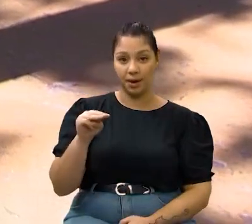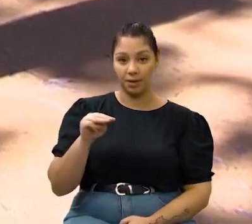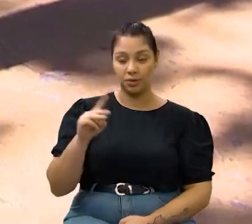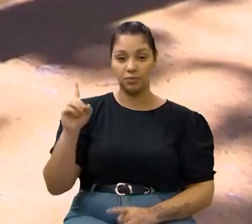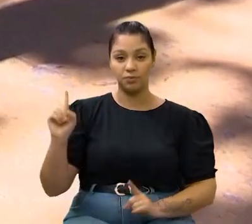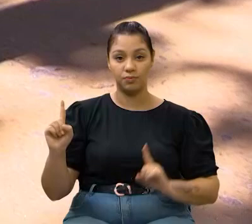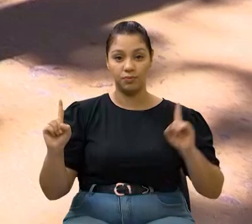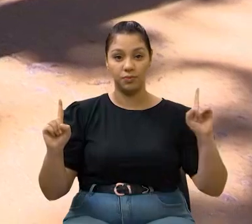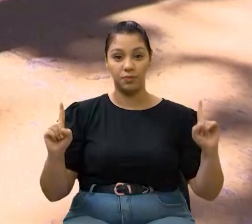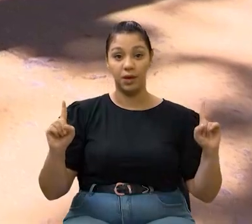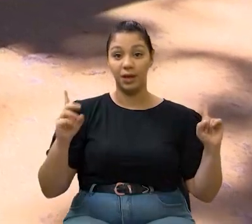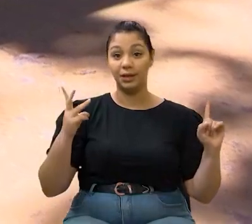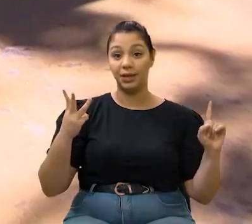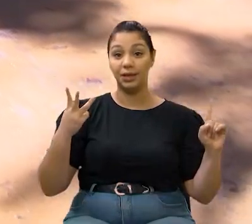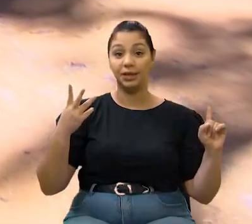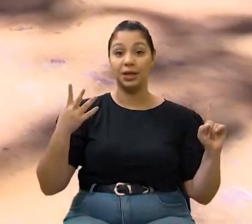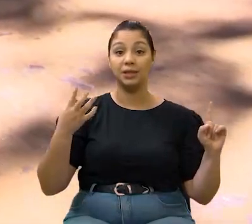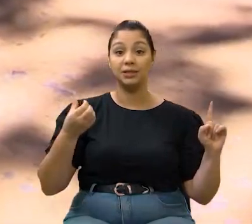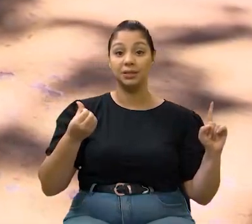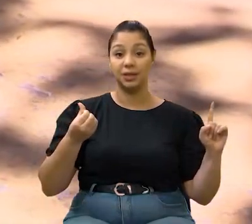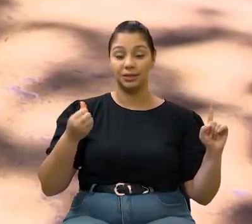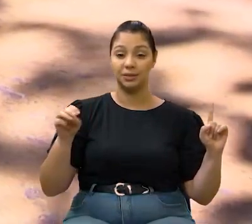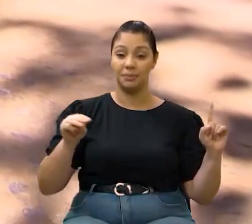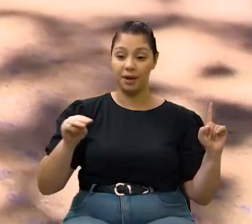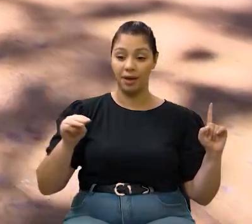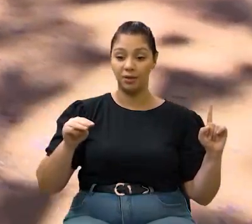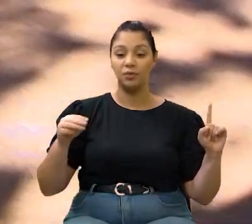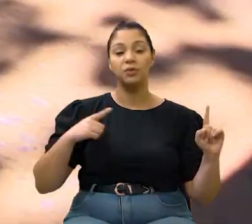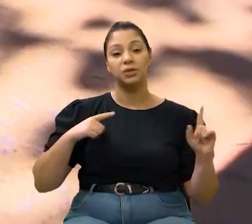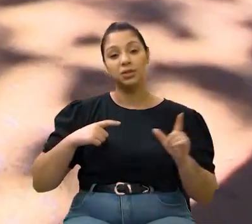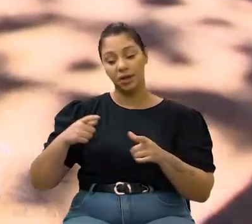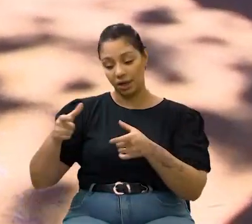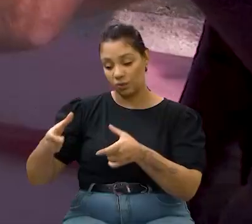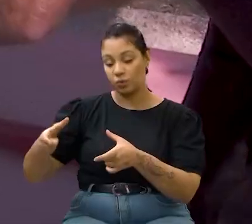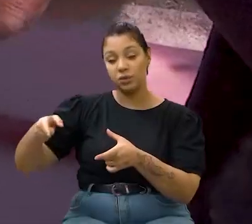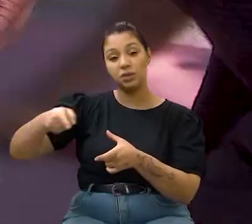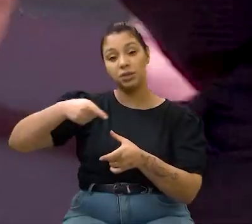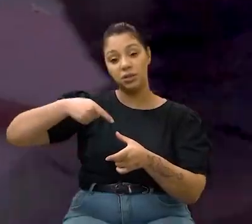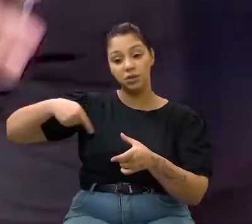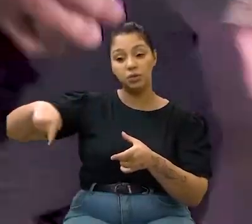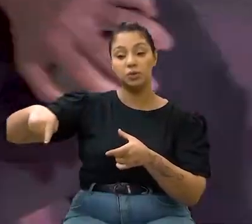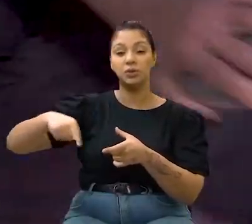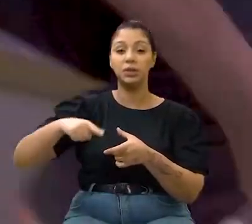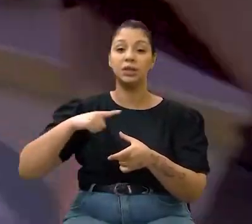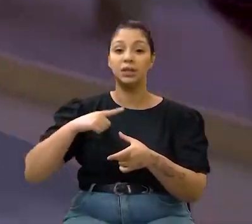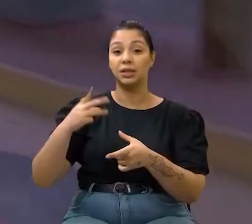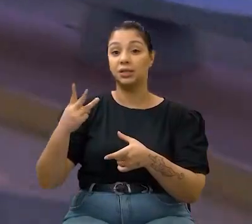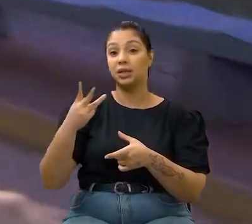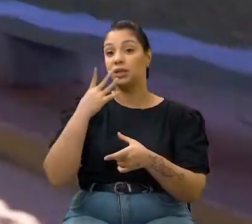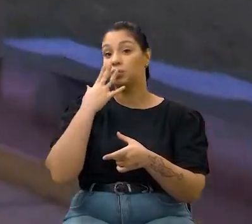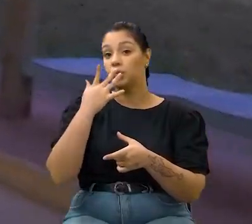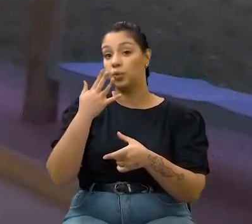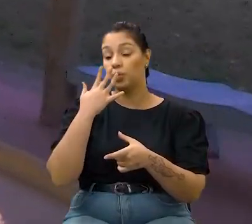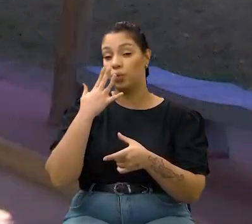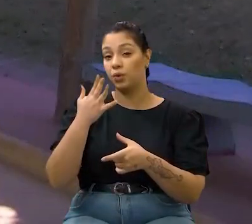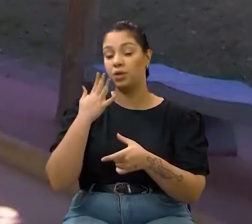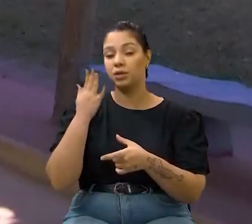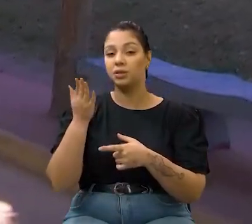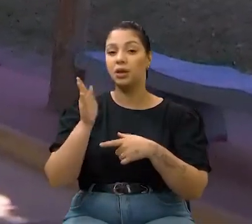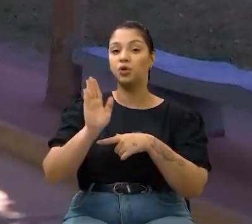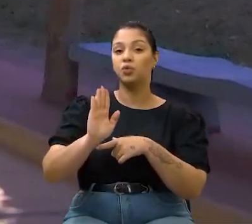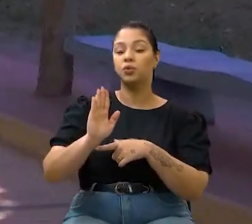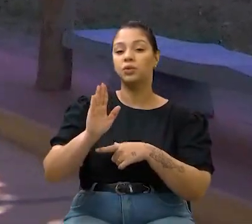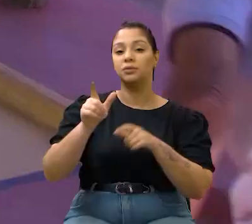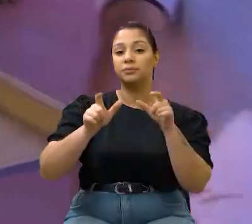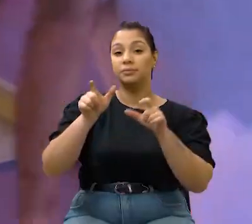pino, 36 metros, né? Como você vê, tem esse círculo que tem 3 cores, que ajuda o juiz a medir,